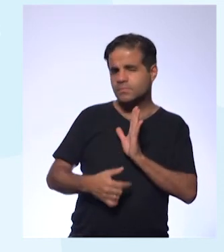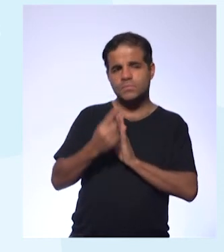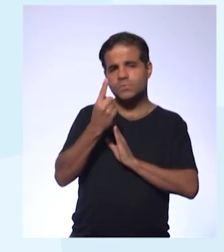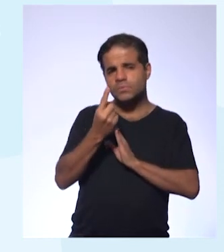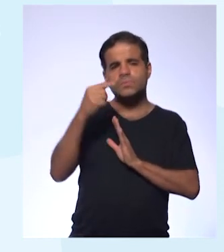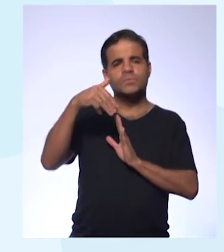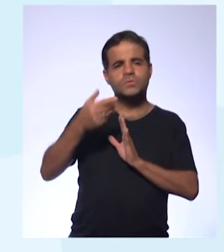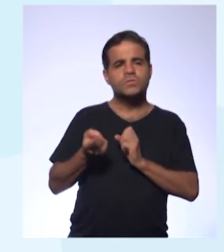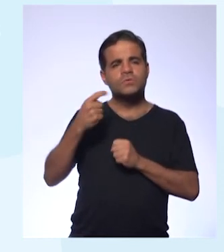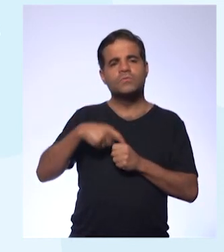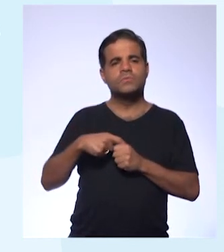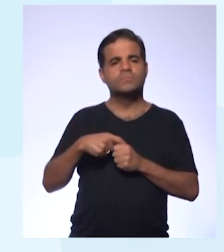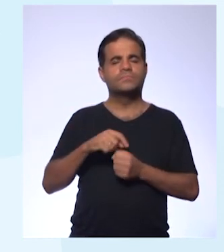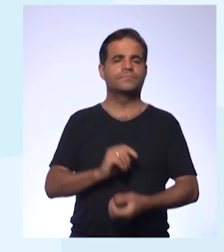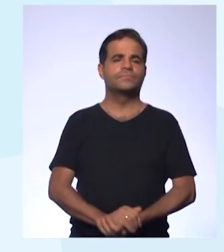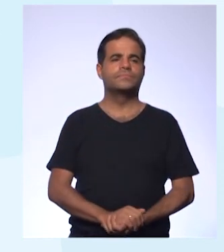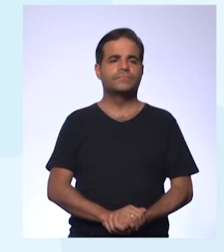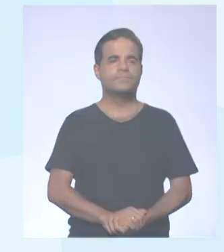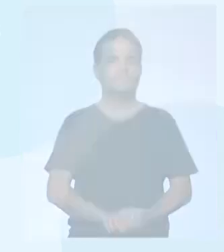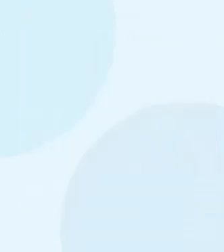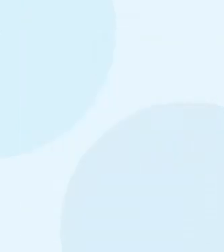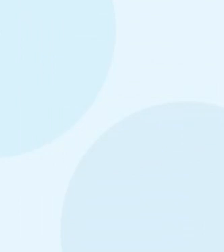minutinho e a gente já volta.